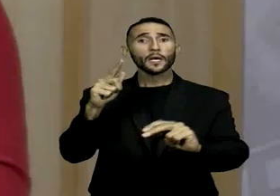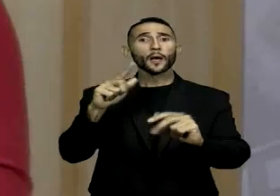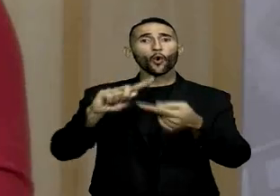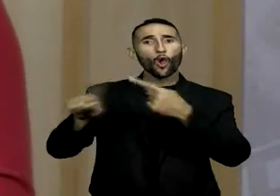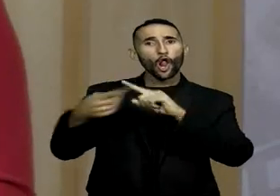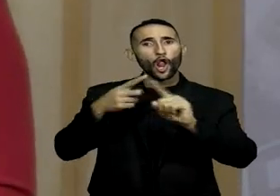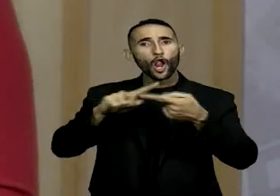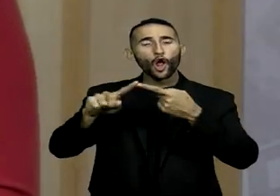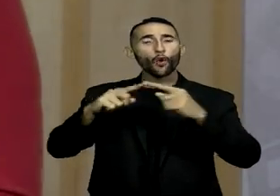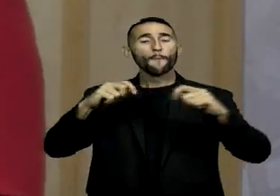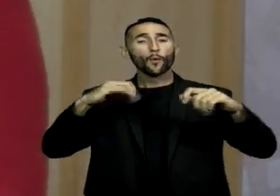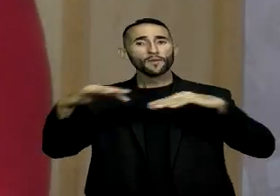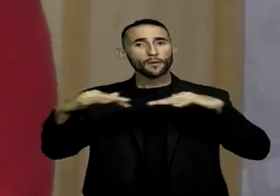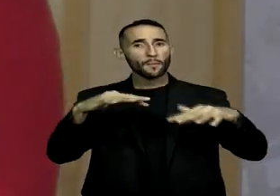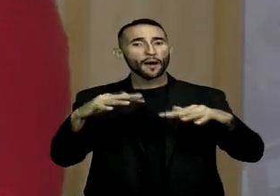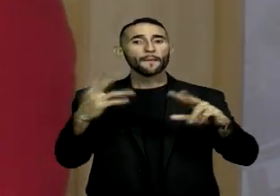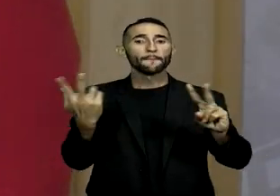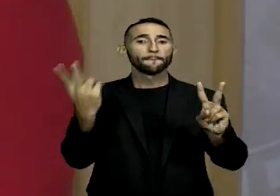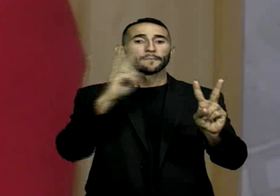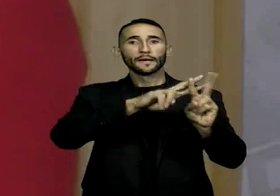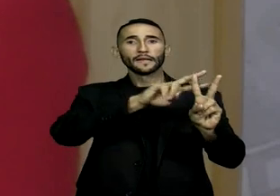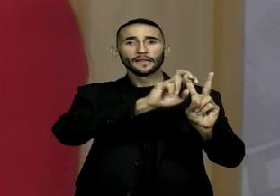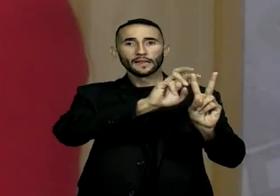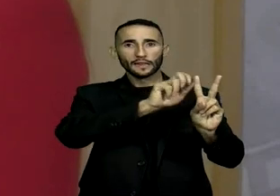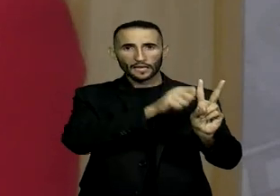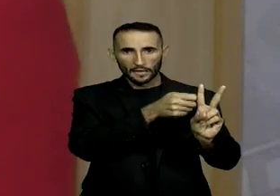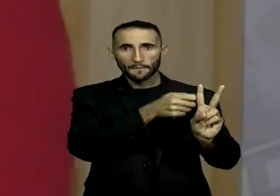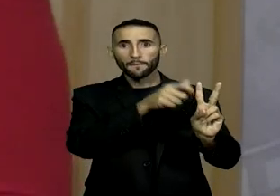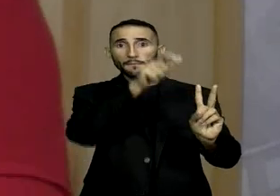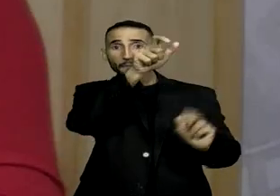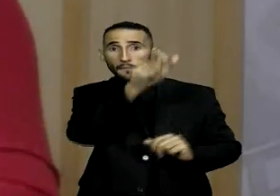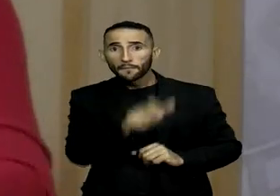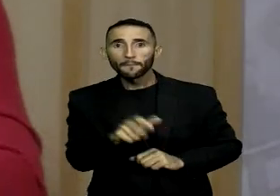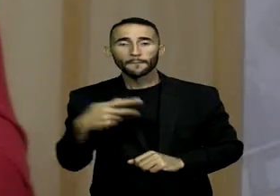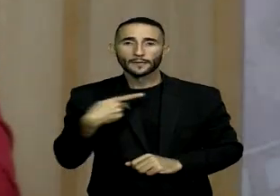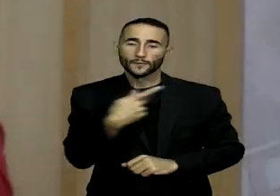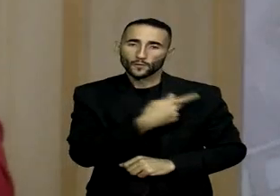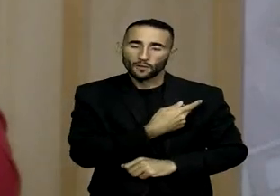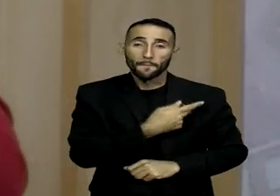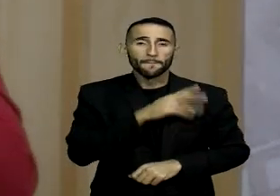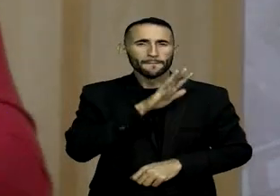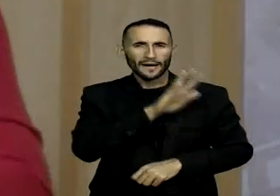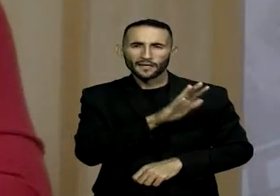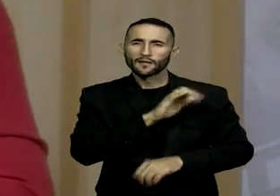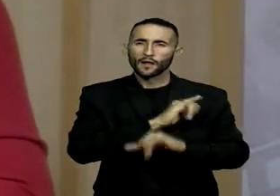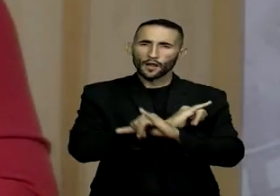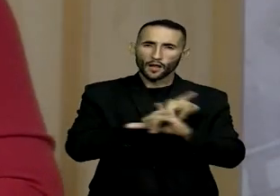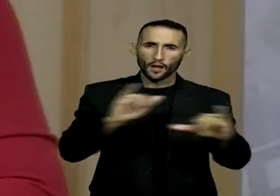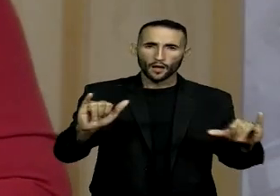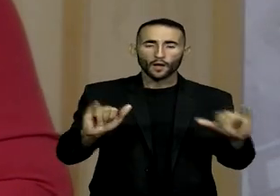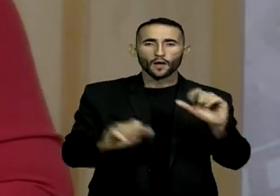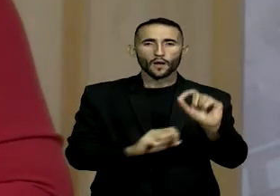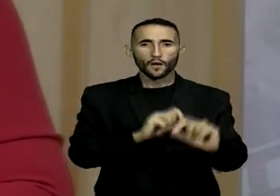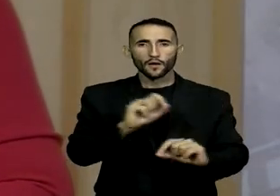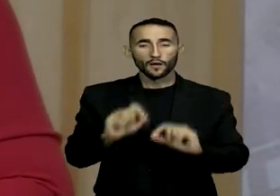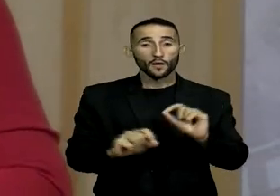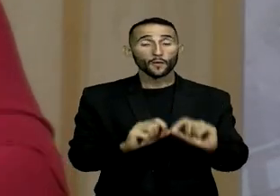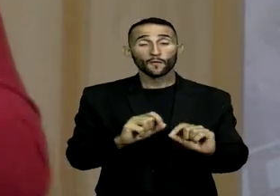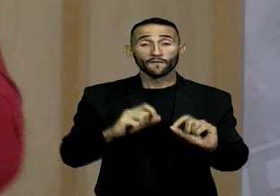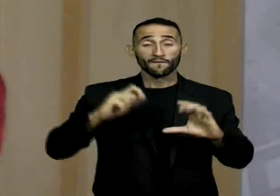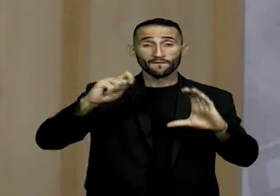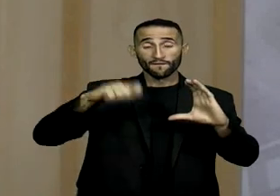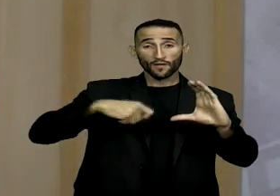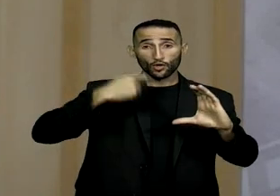esse pastor. Mas quero aqui também deixar minha indignação, vereadora Ana Paula, sobre os vídeos